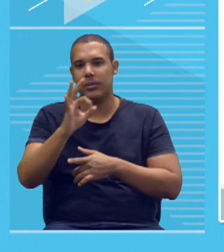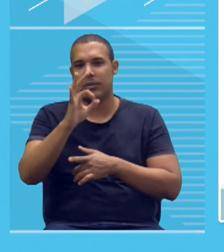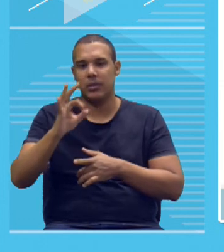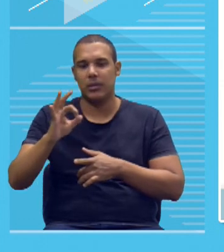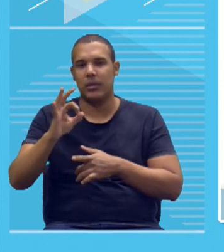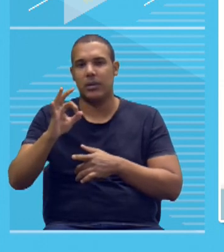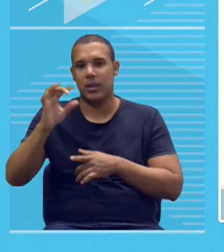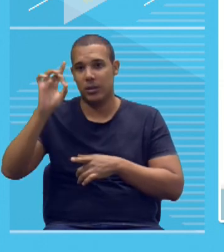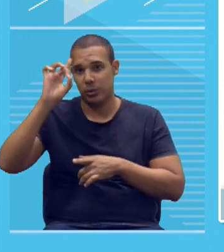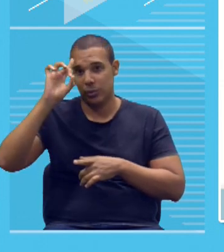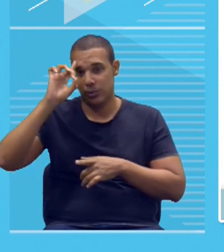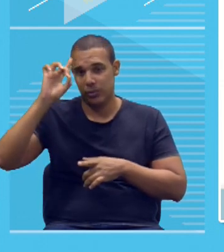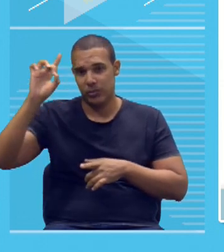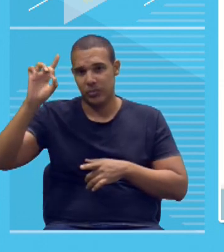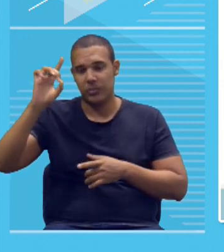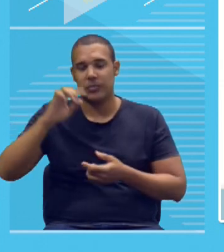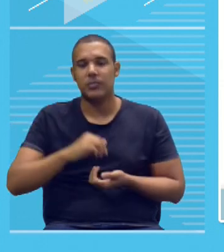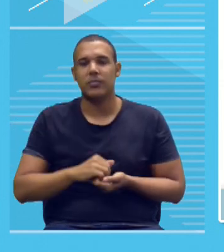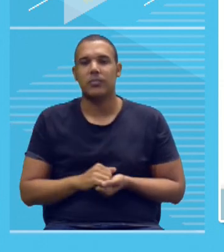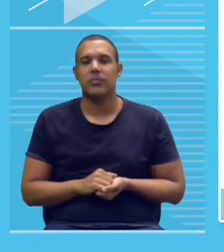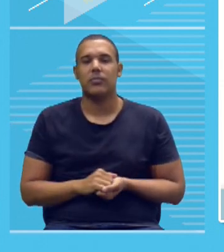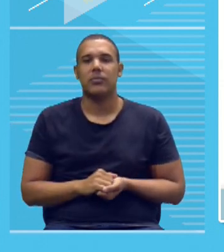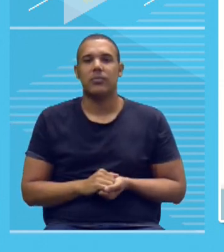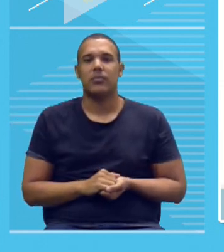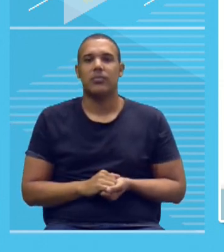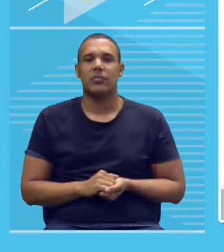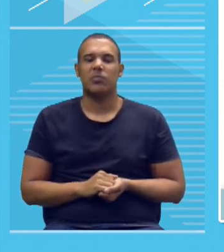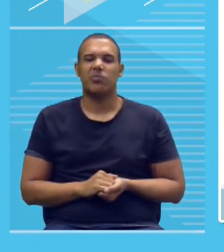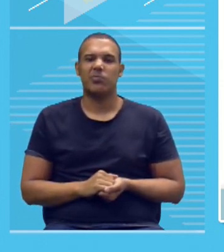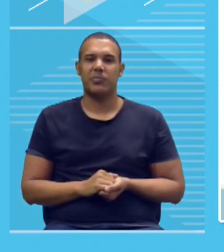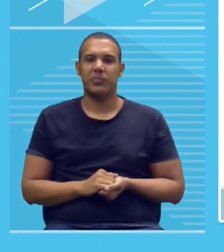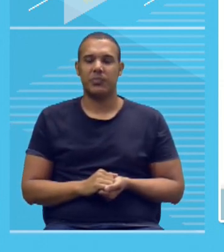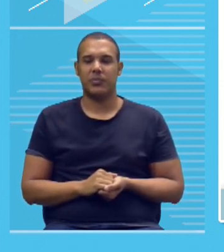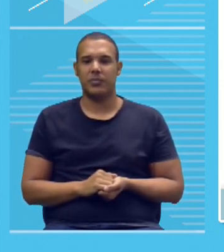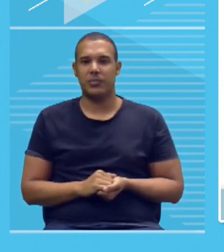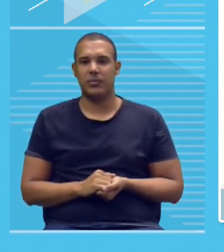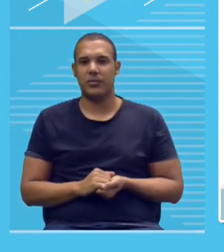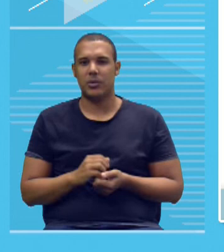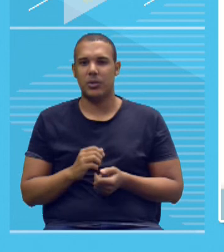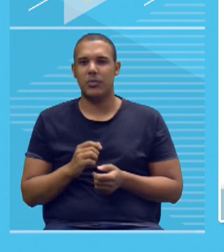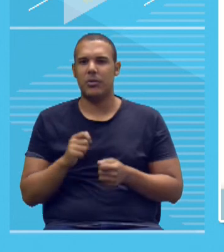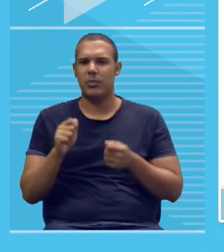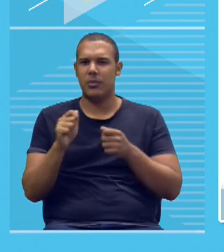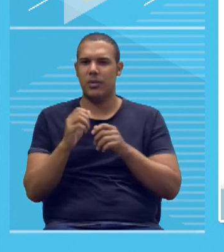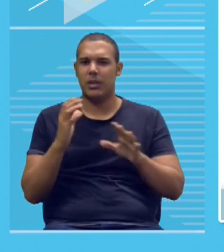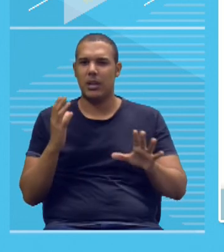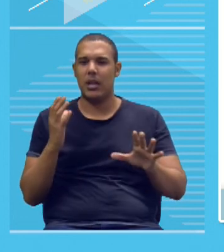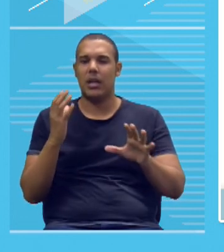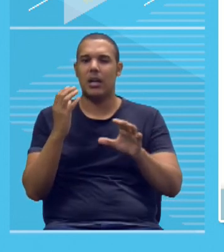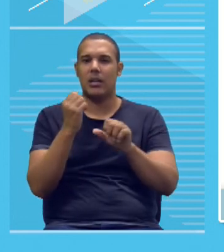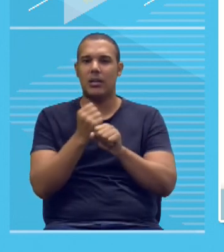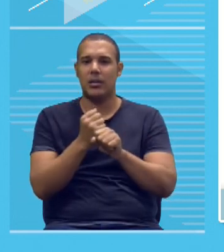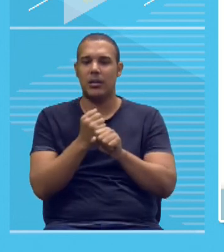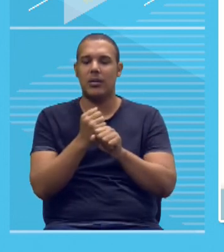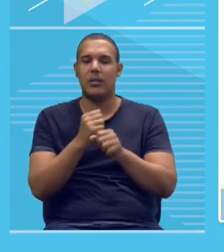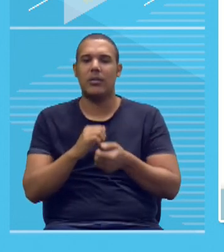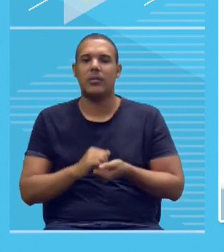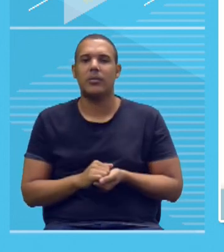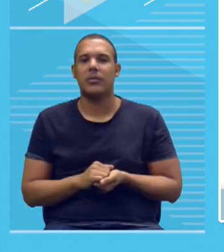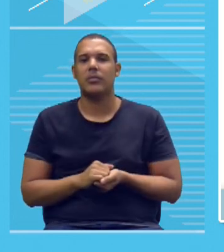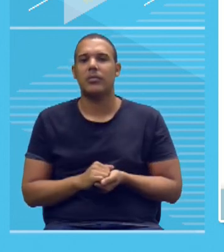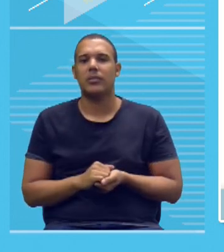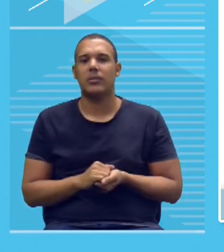ao dia professor e eu na hora que eu for fazer a minha conta eu não vou utilizar